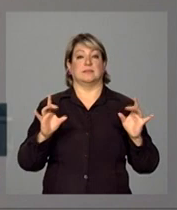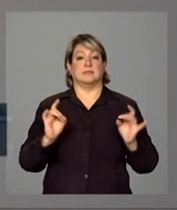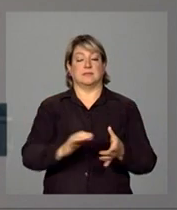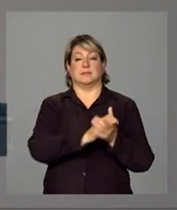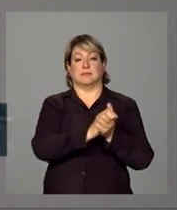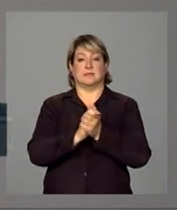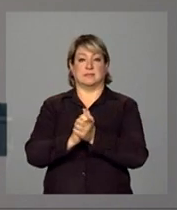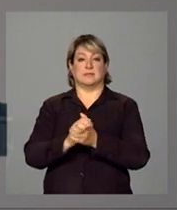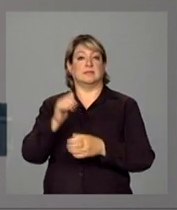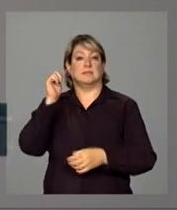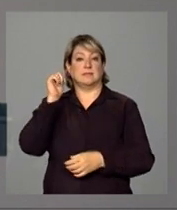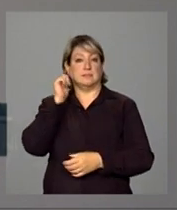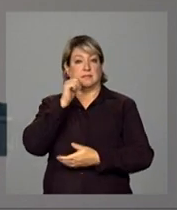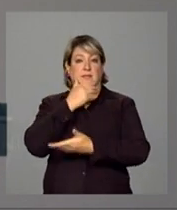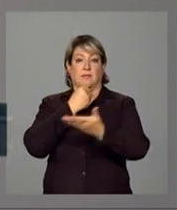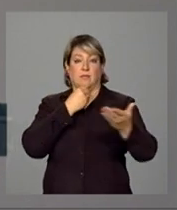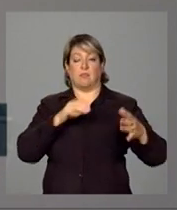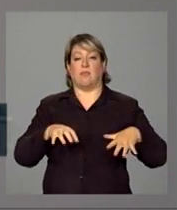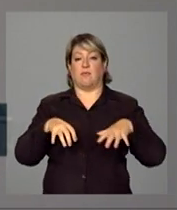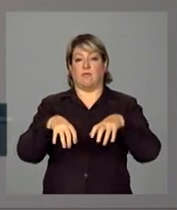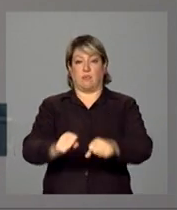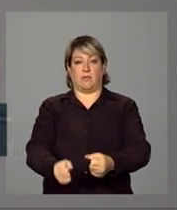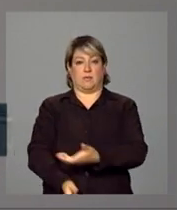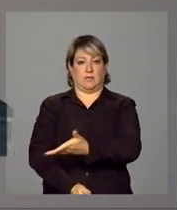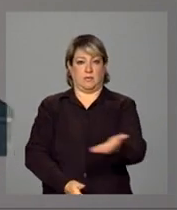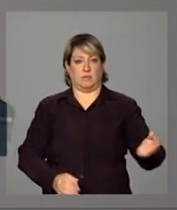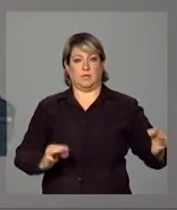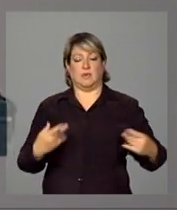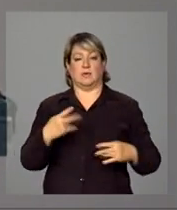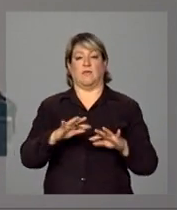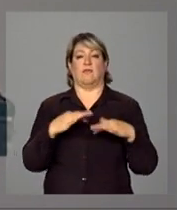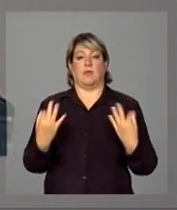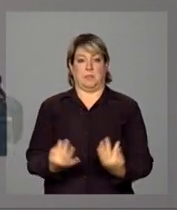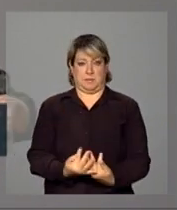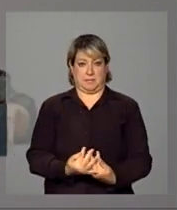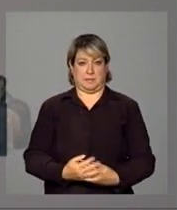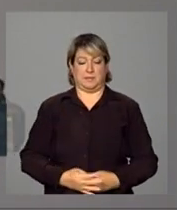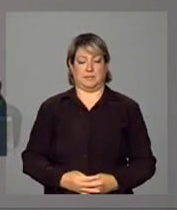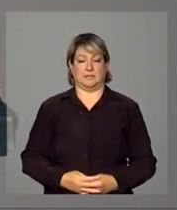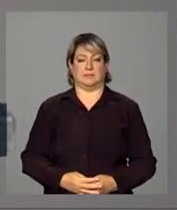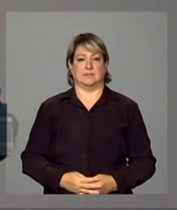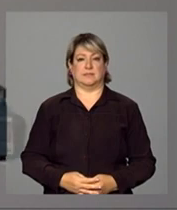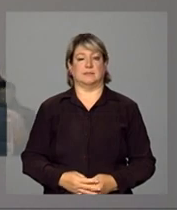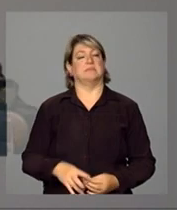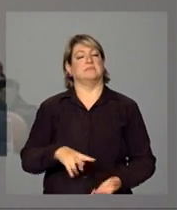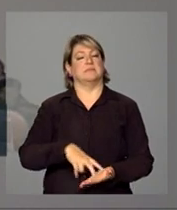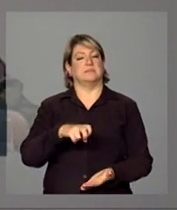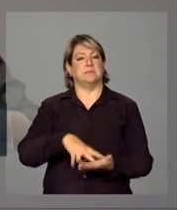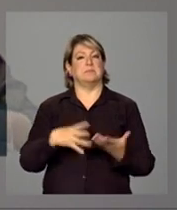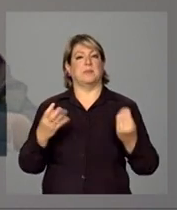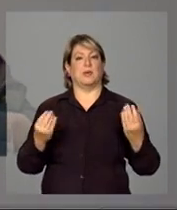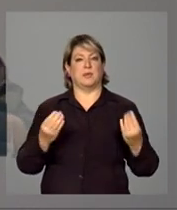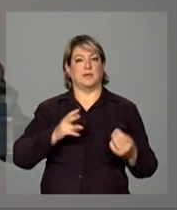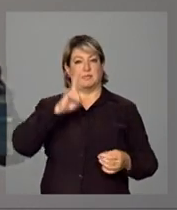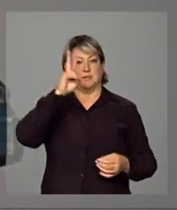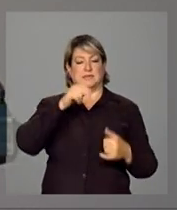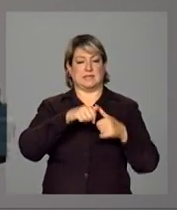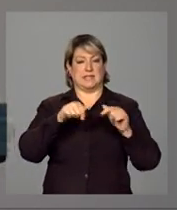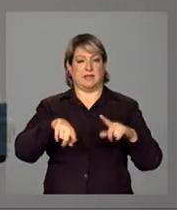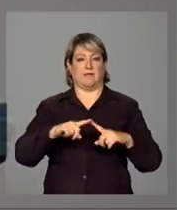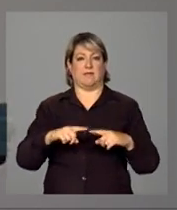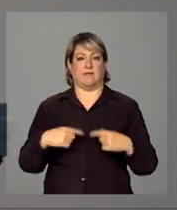nossas formandos e as nossas formandas e seus familiares. Como eu disse, é uma alegria muito grande estar nessa